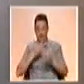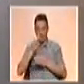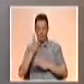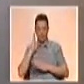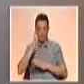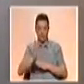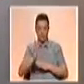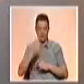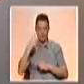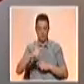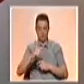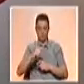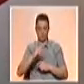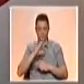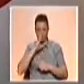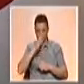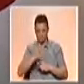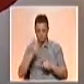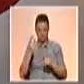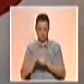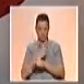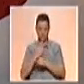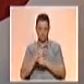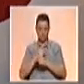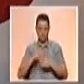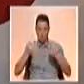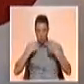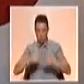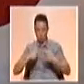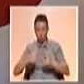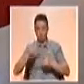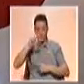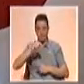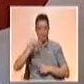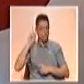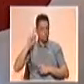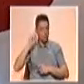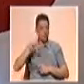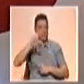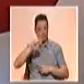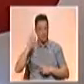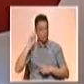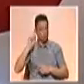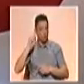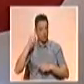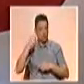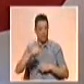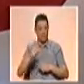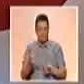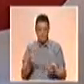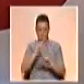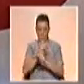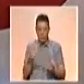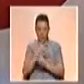da água, das torneiras. Exatamente. É? Claro que esse consumo também é importante, mas é importante também colocar isto num contexto